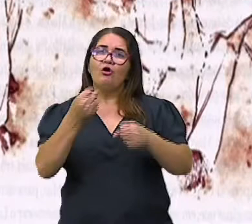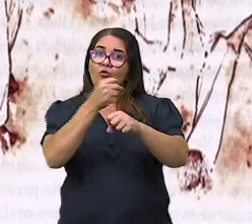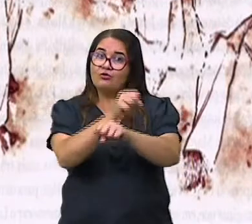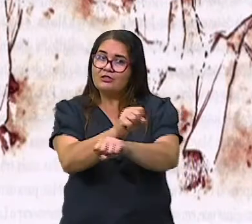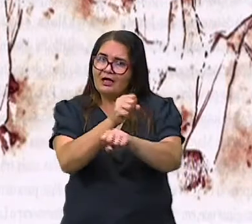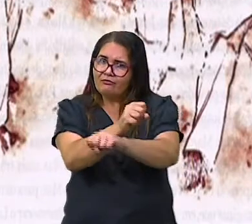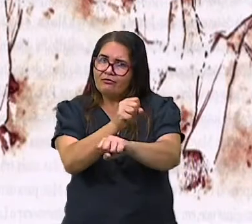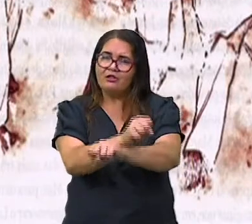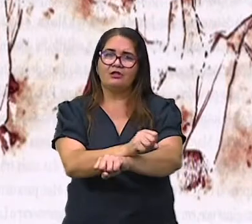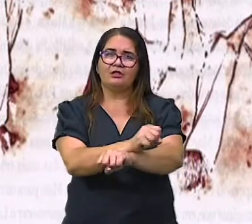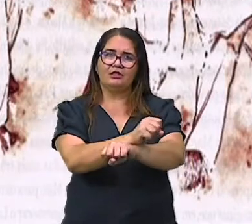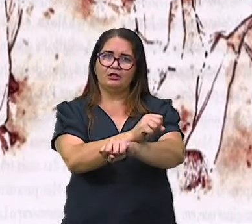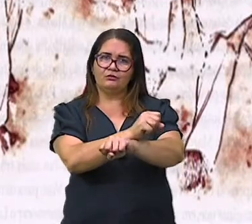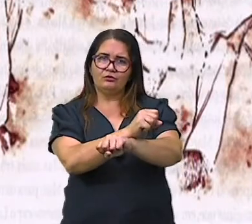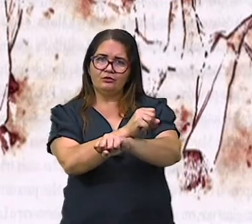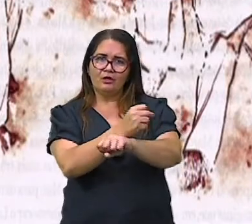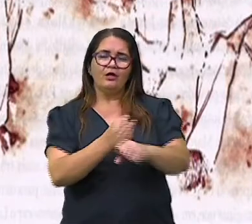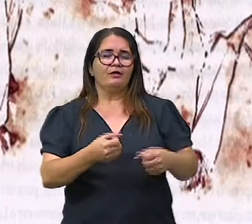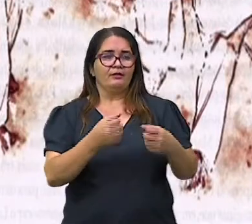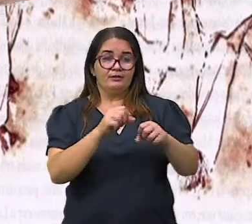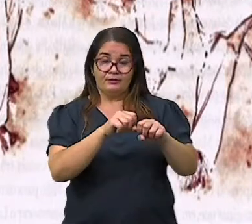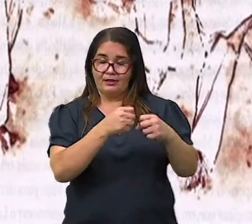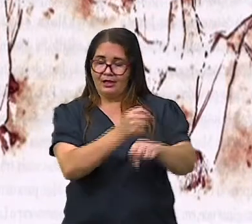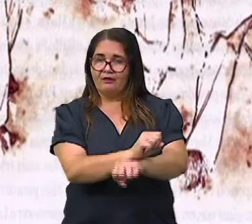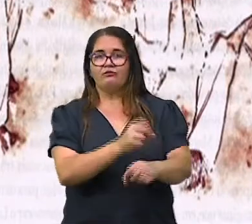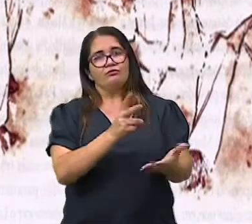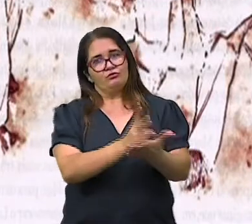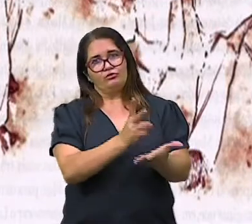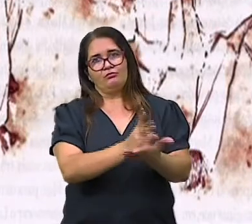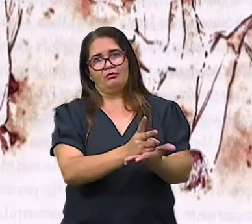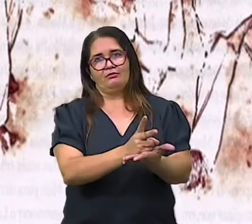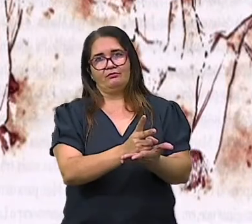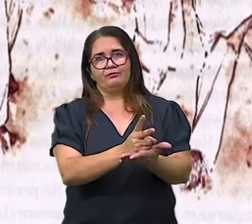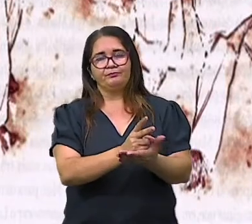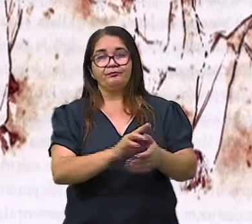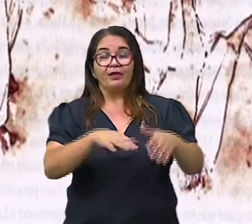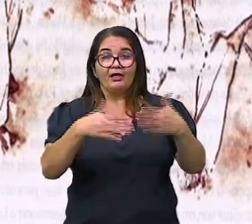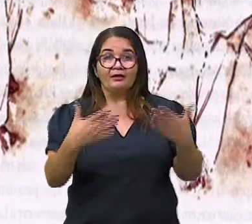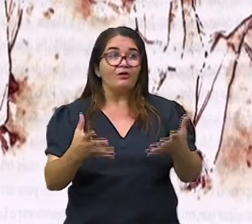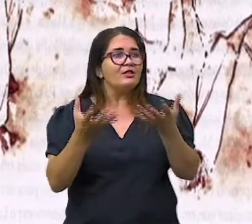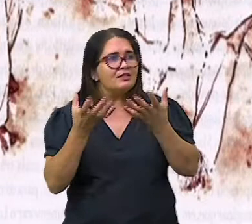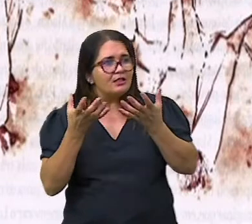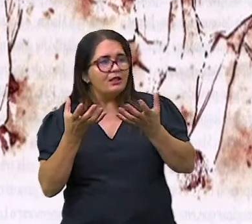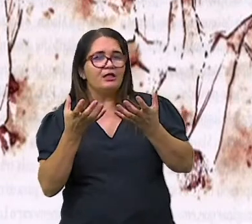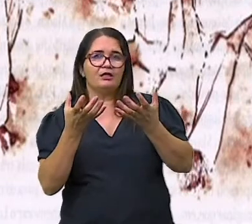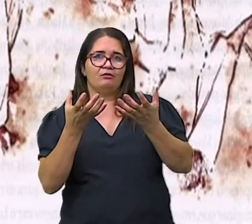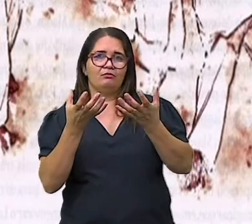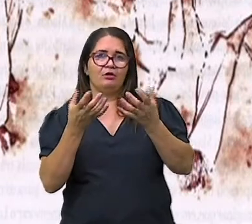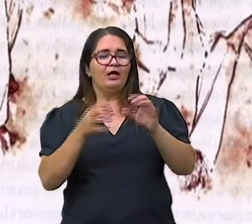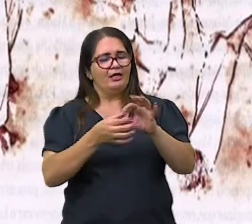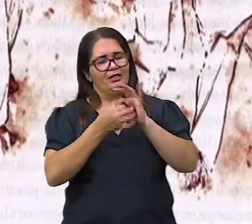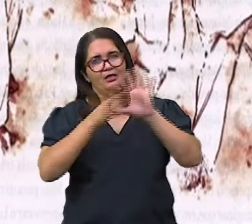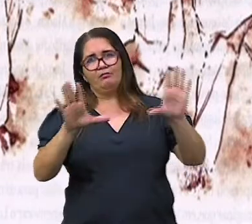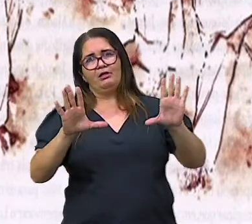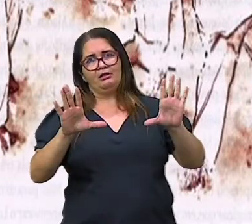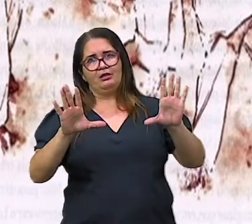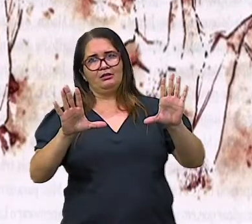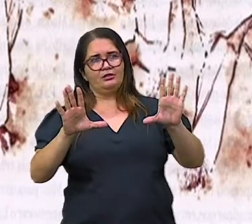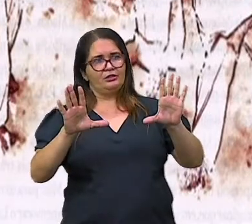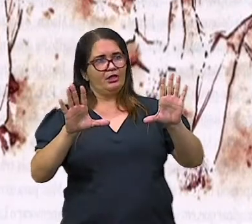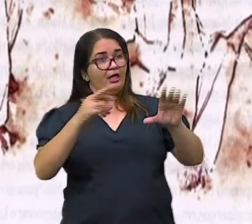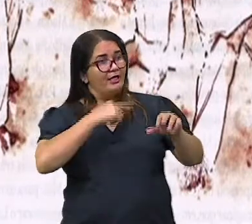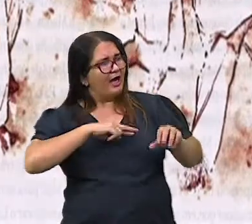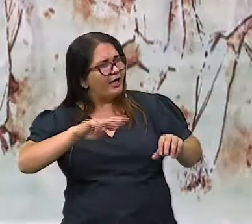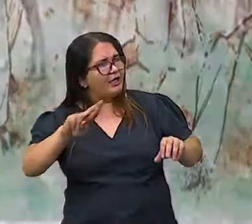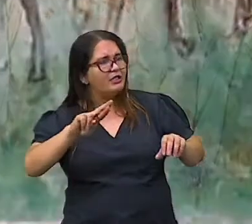descendentes de malês, né, da região, que eles tinham essa cultura muçulmana.